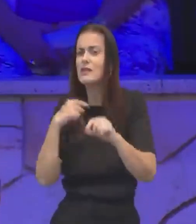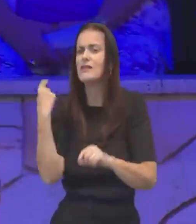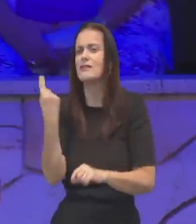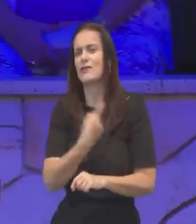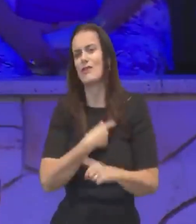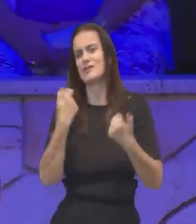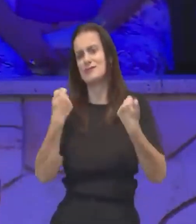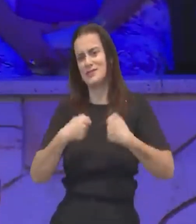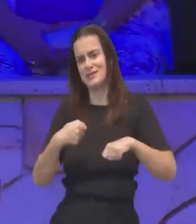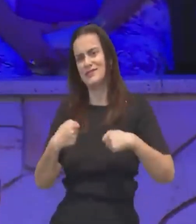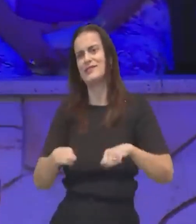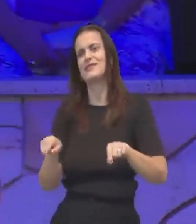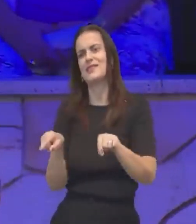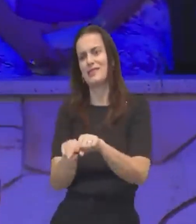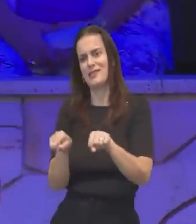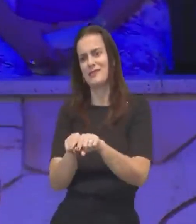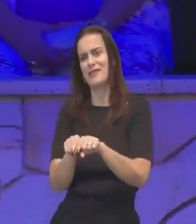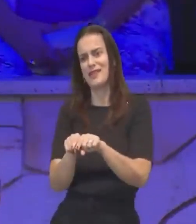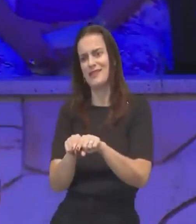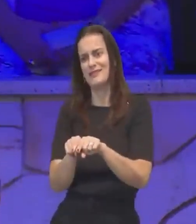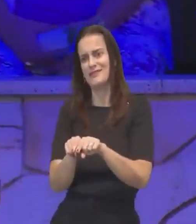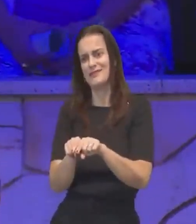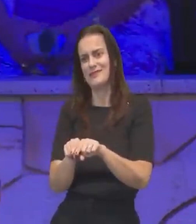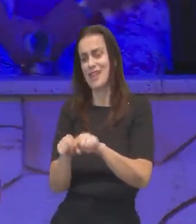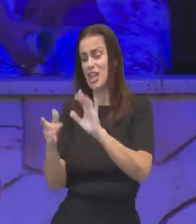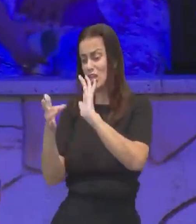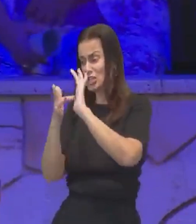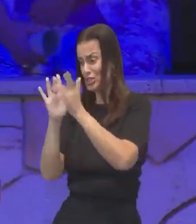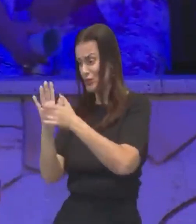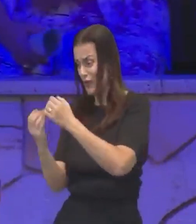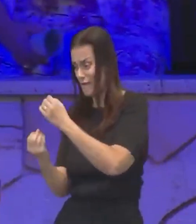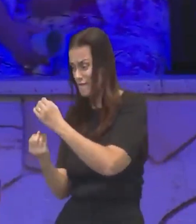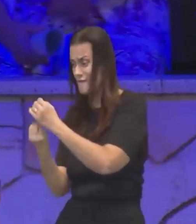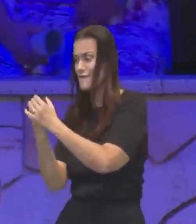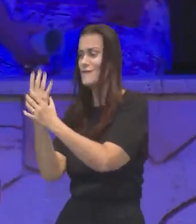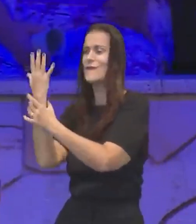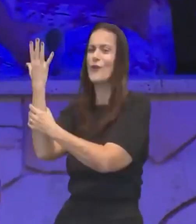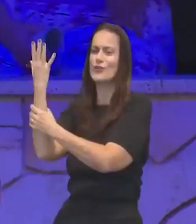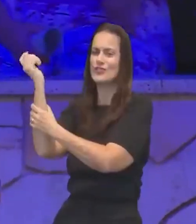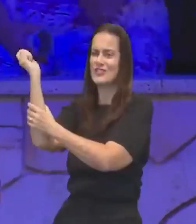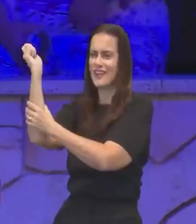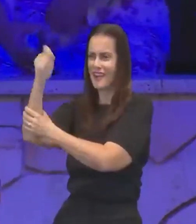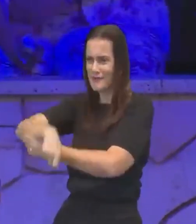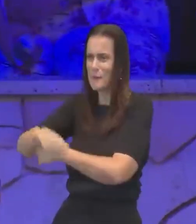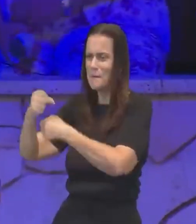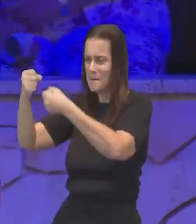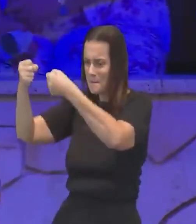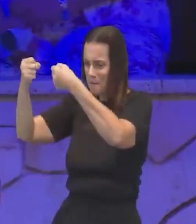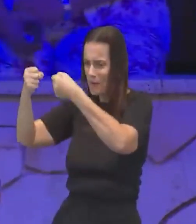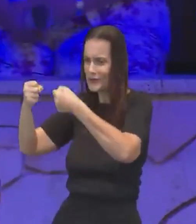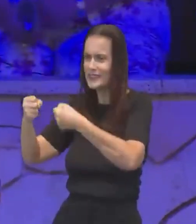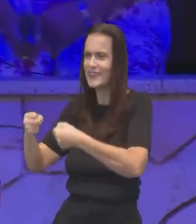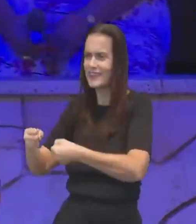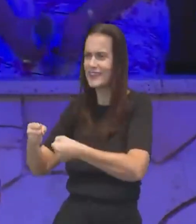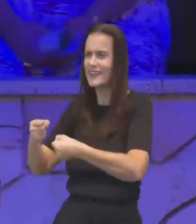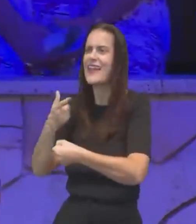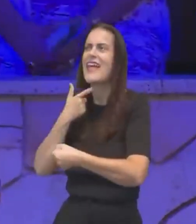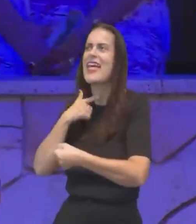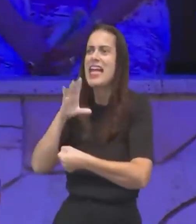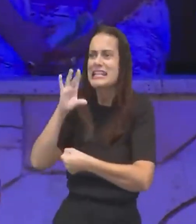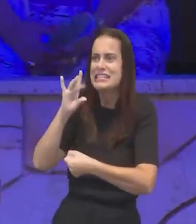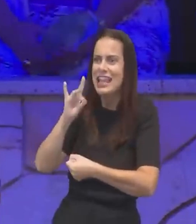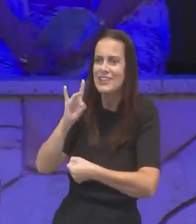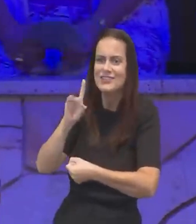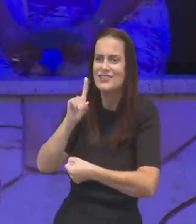Cristo a fonte que é capaz e poderosa para saciar a